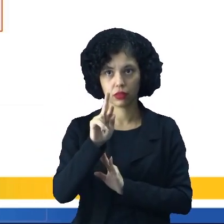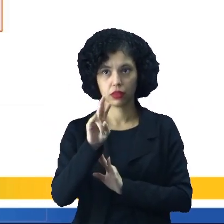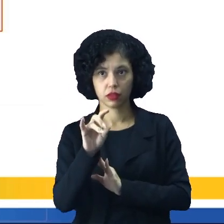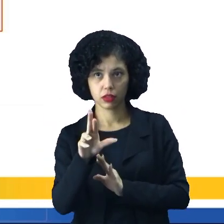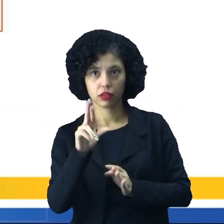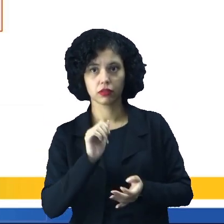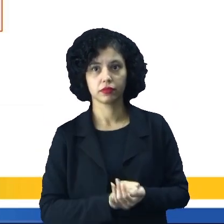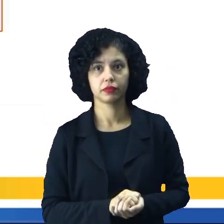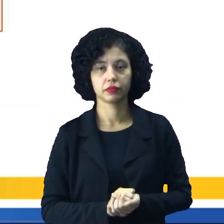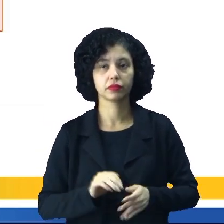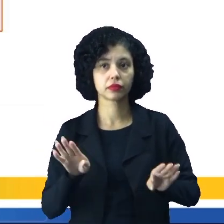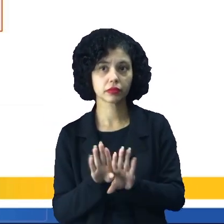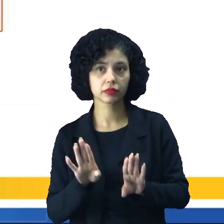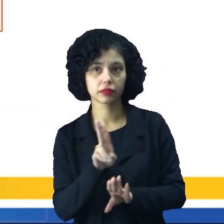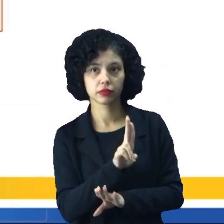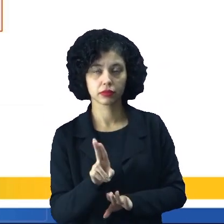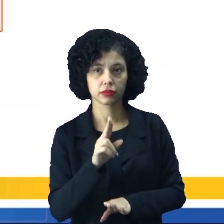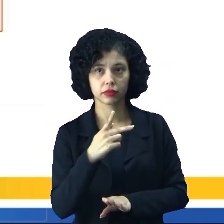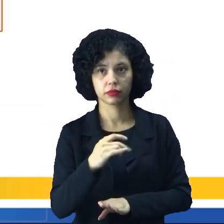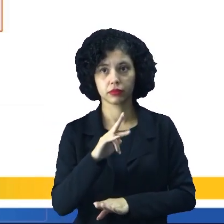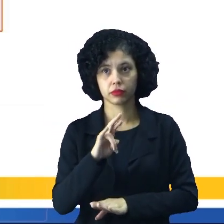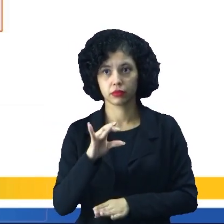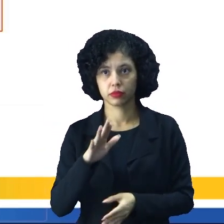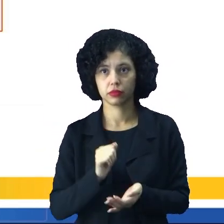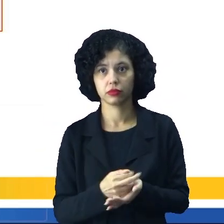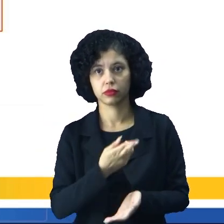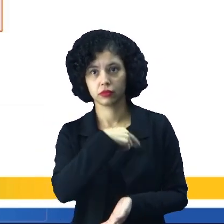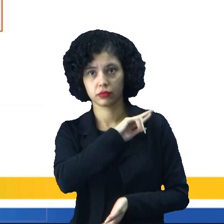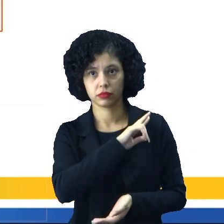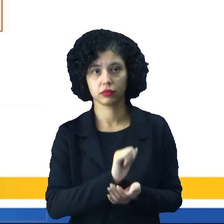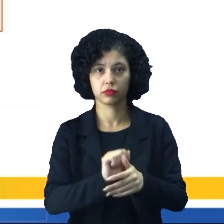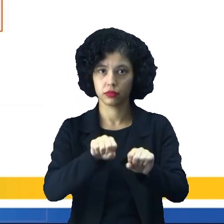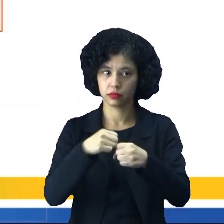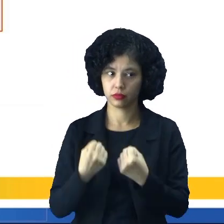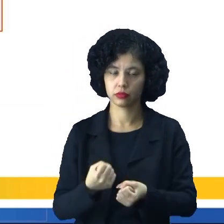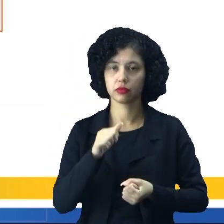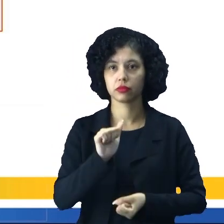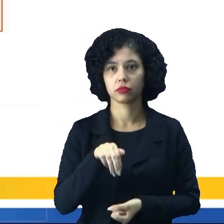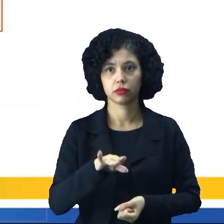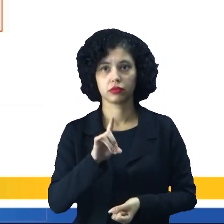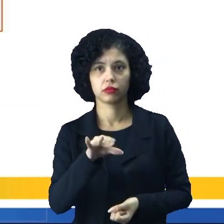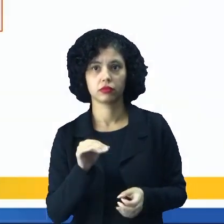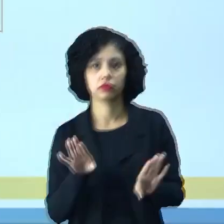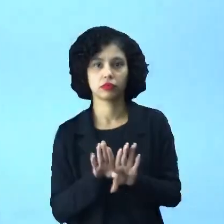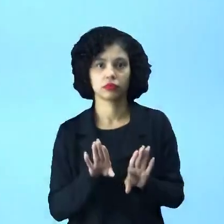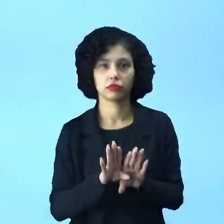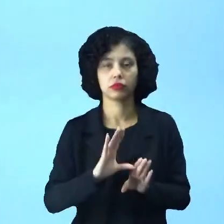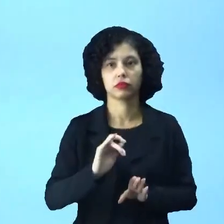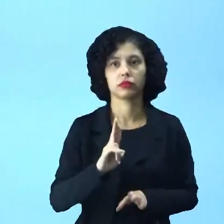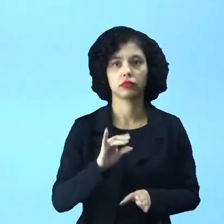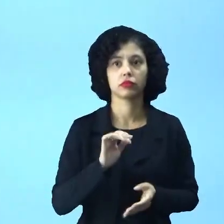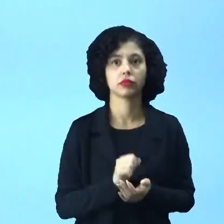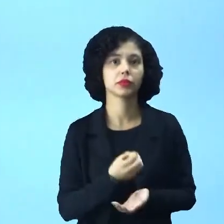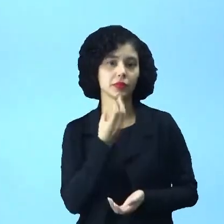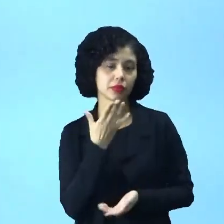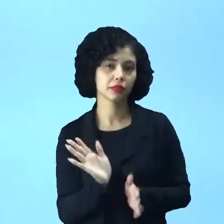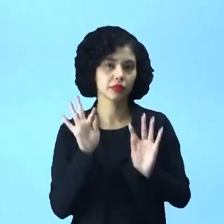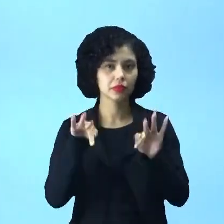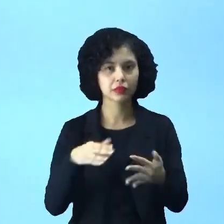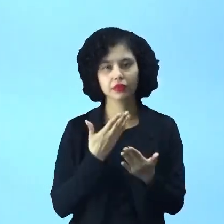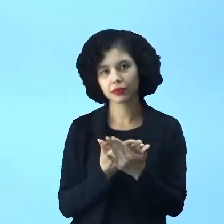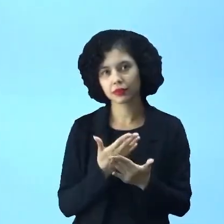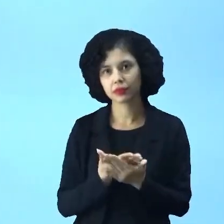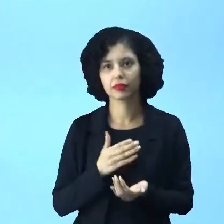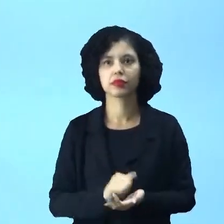salivar, também chamada de pitialina, que é responsável pela quebra do amido e carboidratos. Bom, nós chegamos ao final da